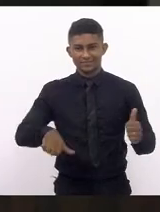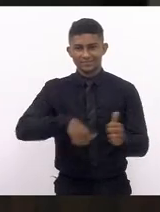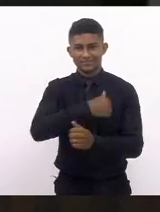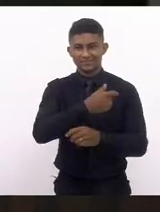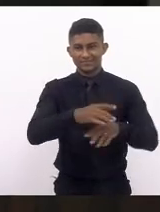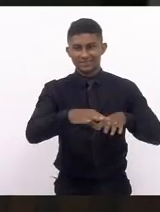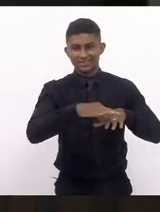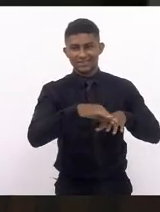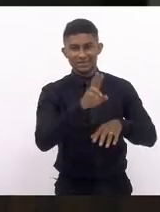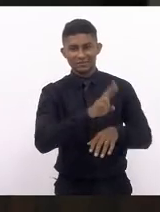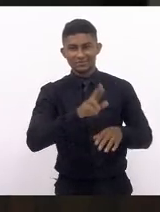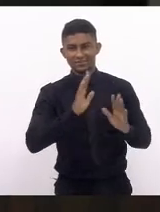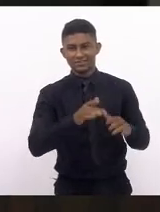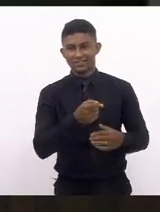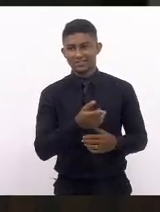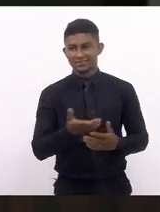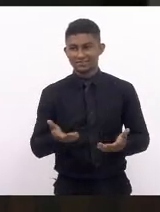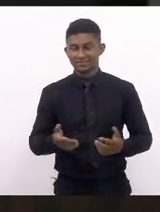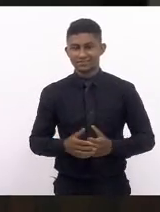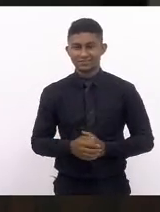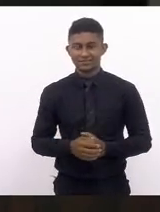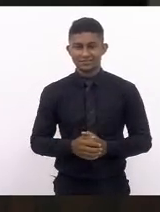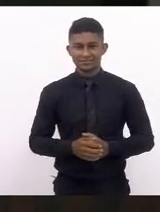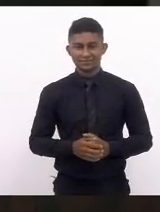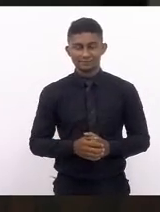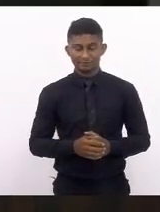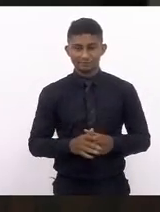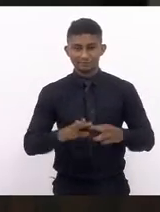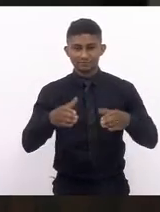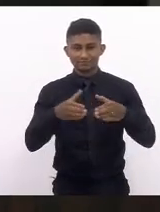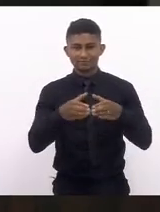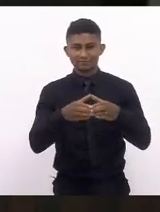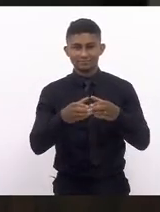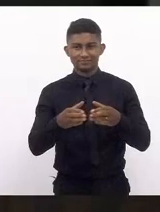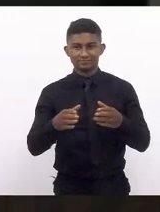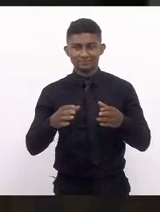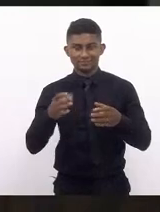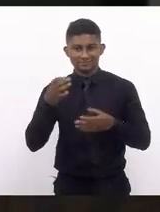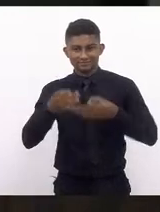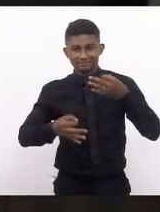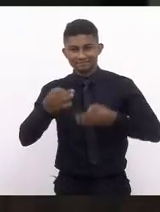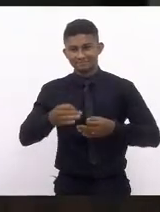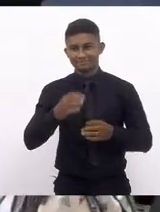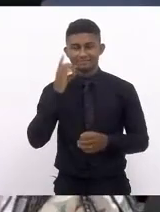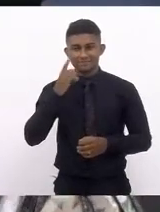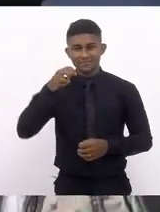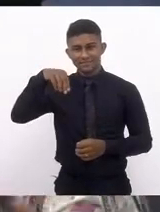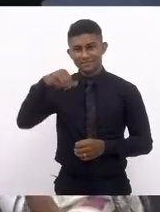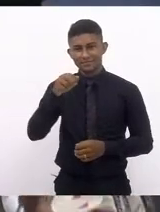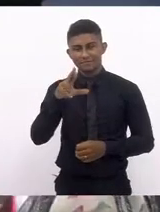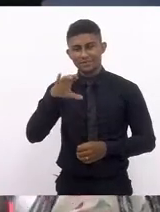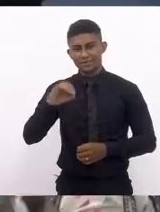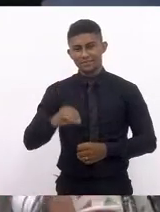chinelo usado Sim ela começando com essas fiz aqui tá demais parceiro